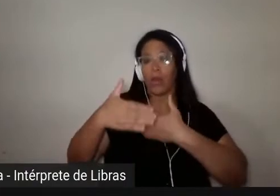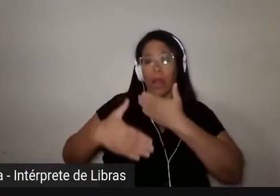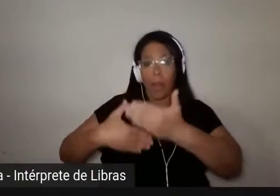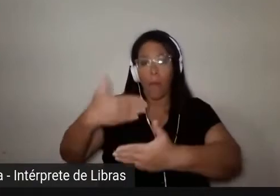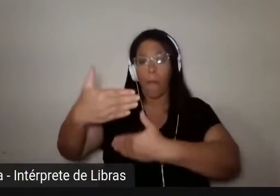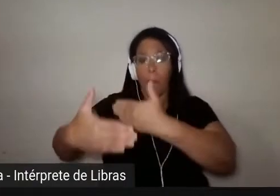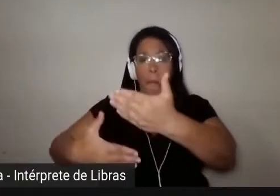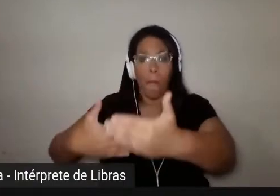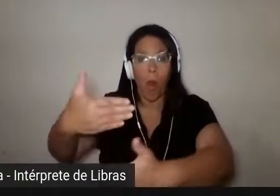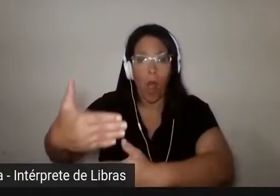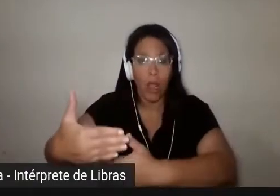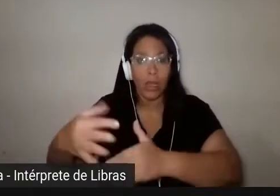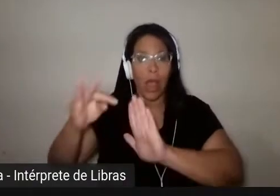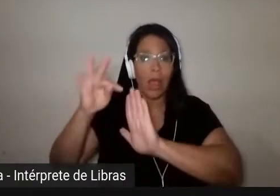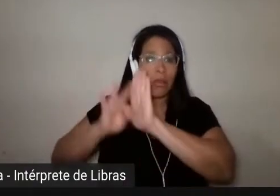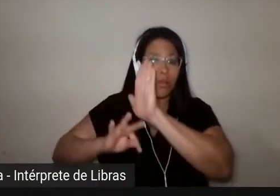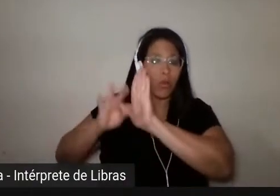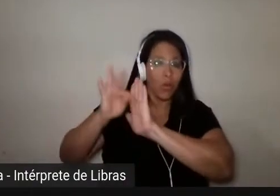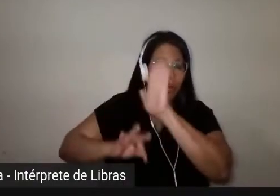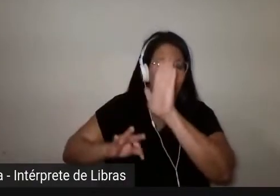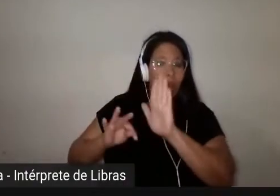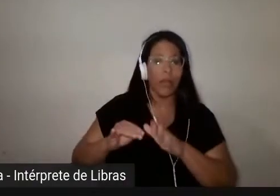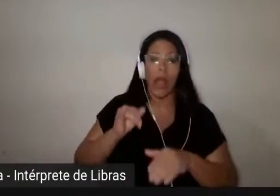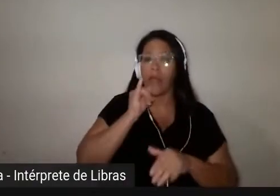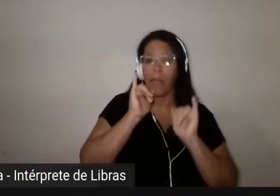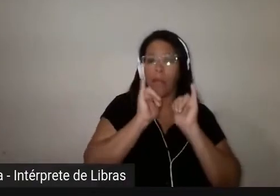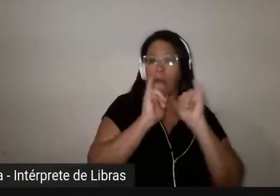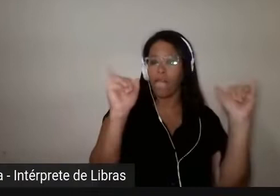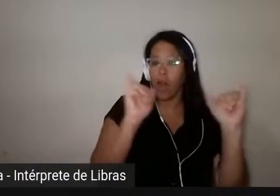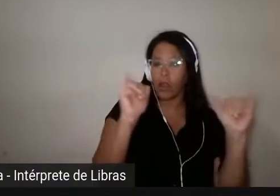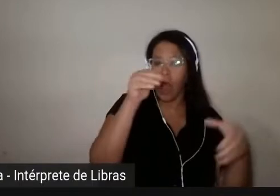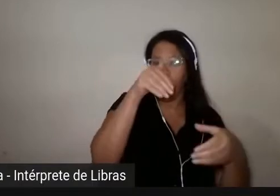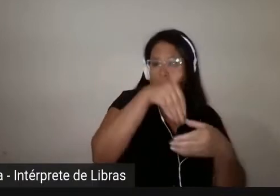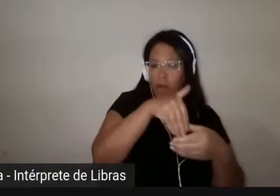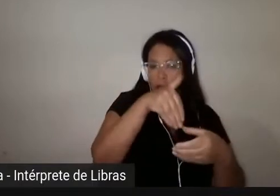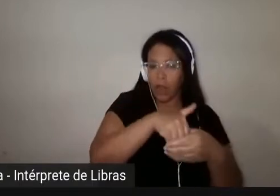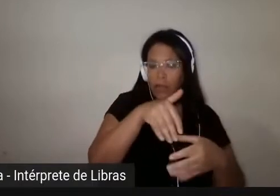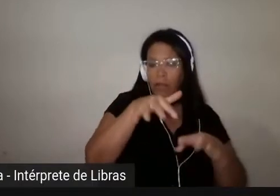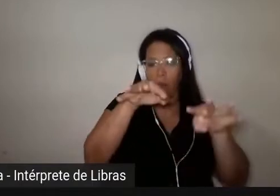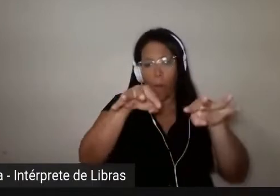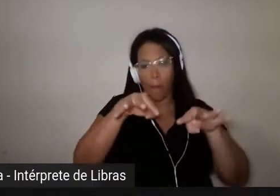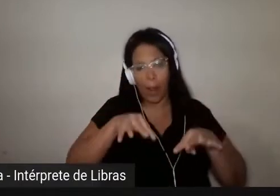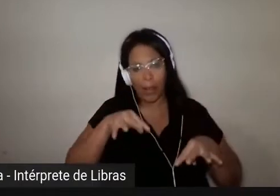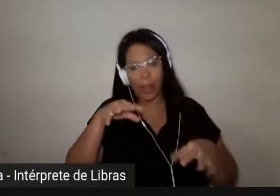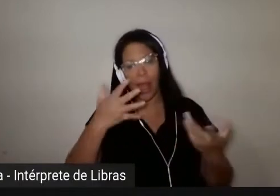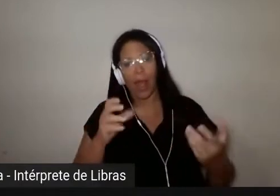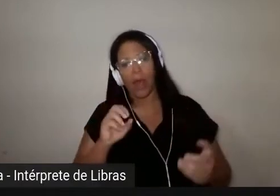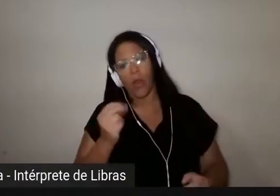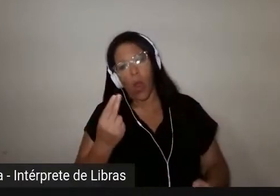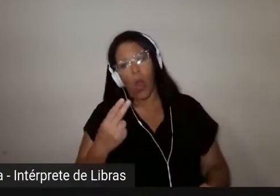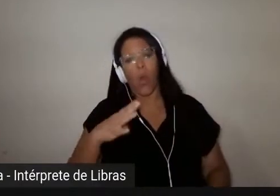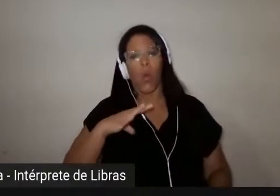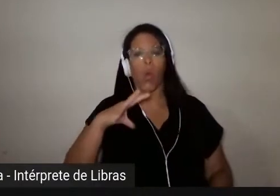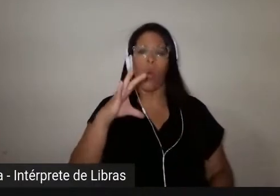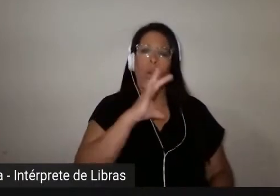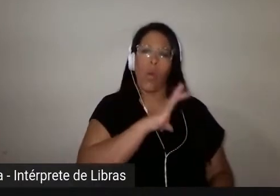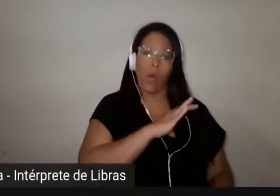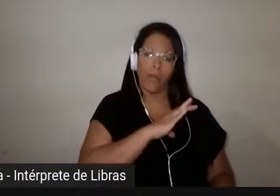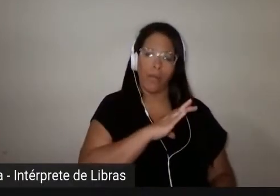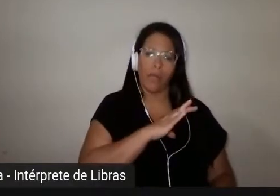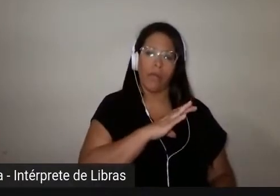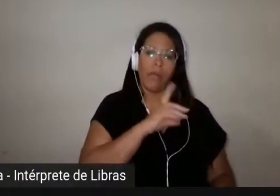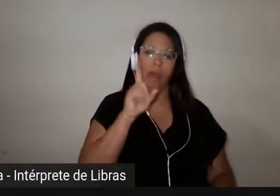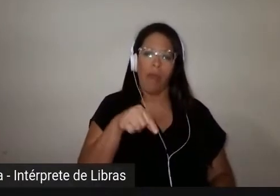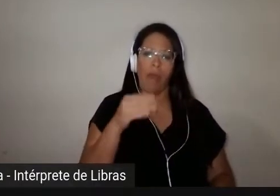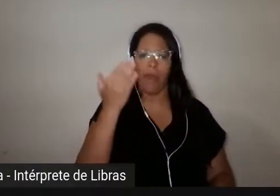né? O anúncio da votação é entendido tanto no plenário quanto nas comissões, ele é entendido